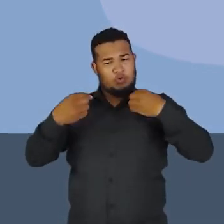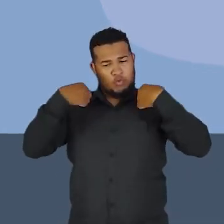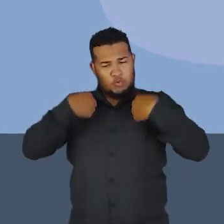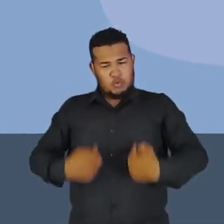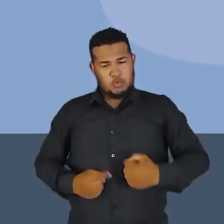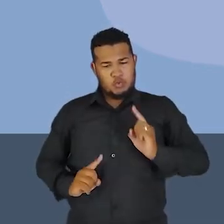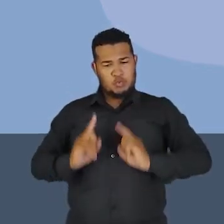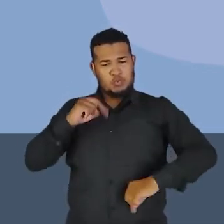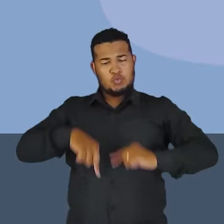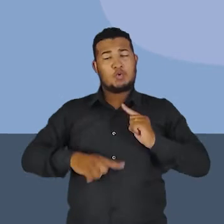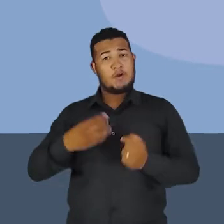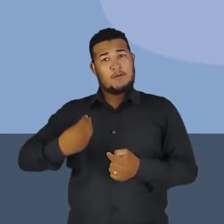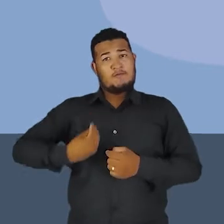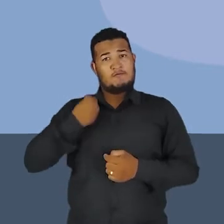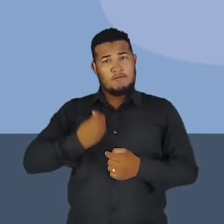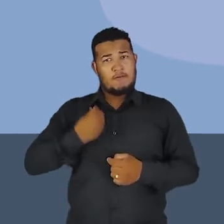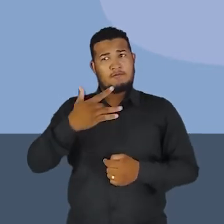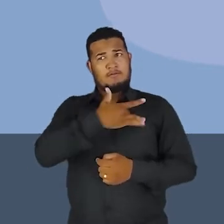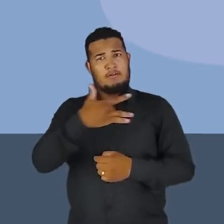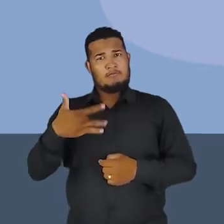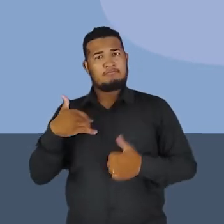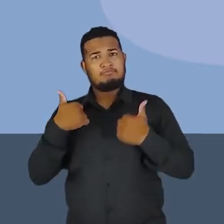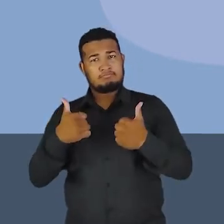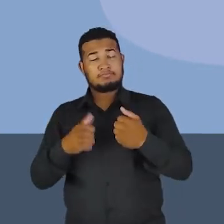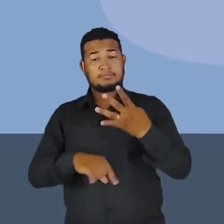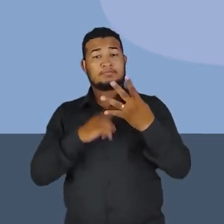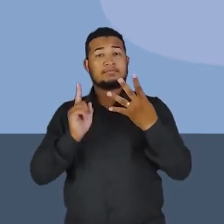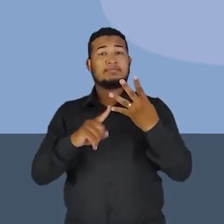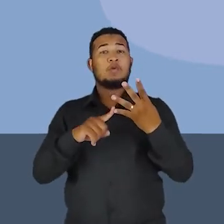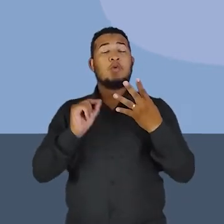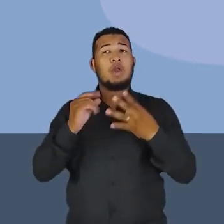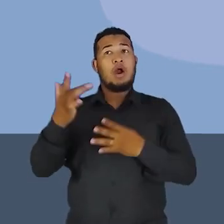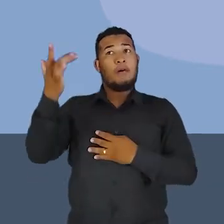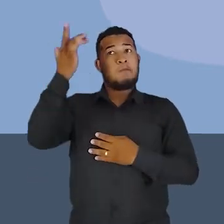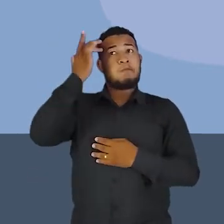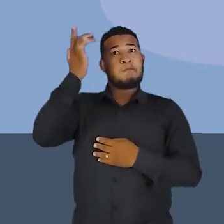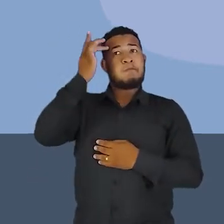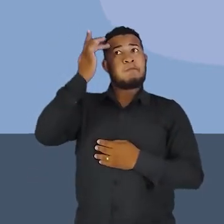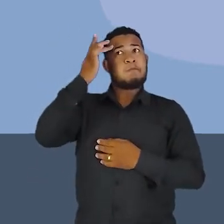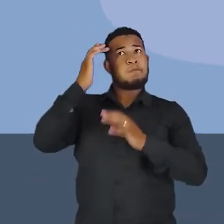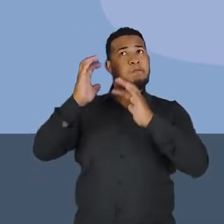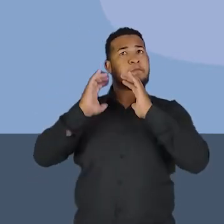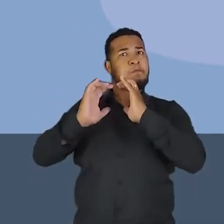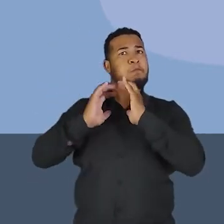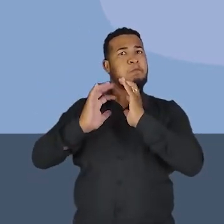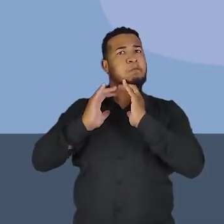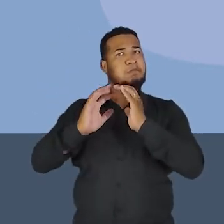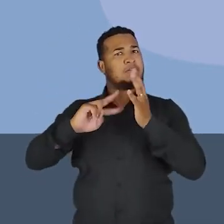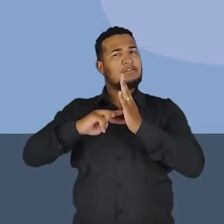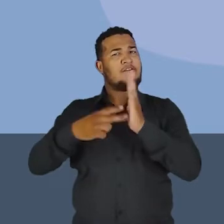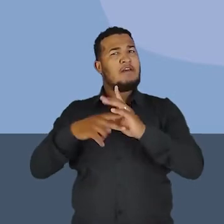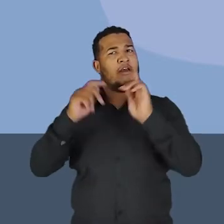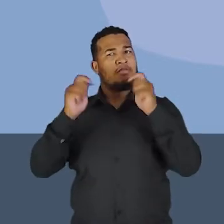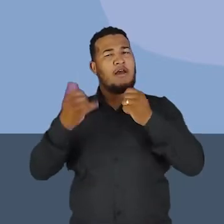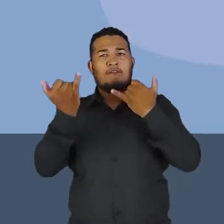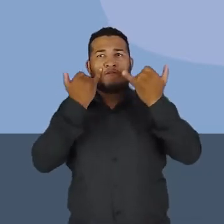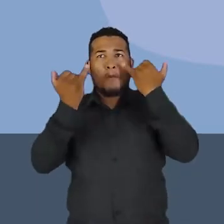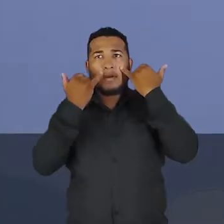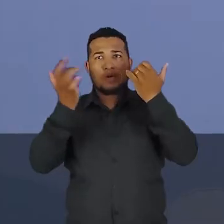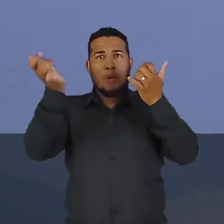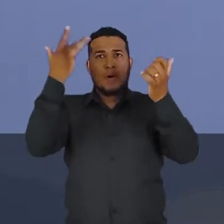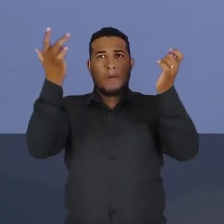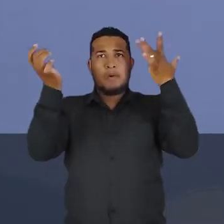organismo vivo e saudável, e as necessidades intelectuais, que te proporcionarão aprendizado e mais